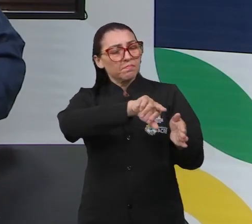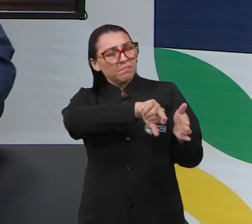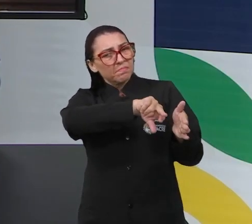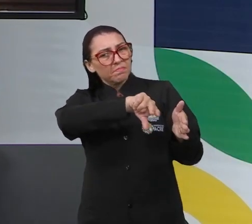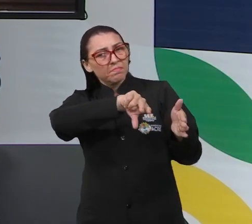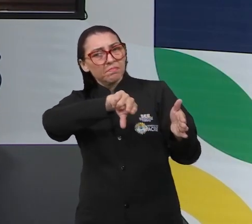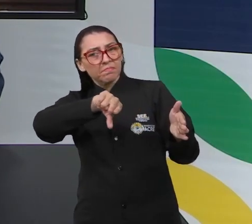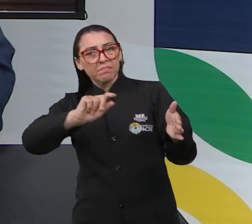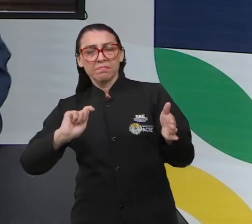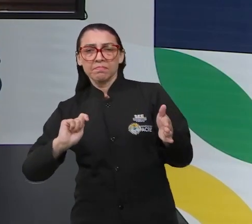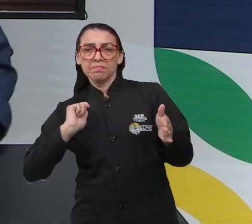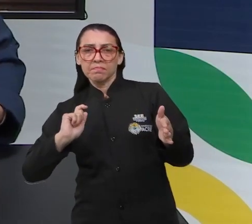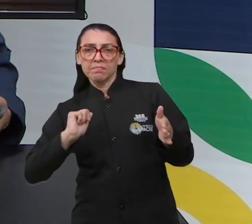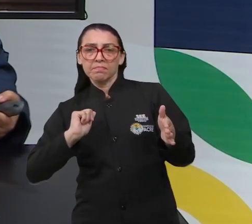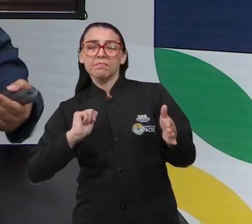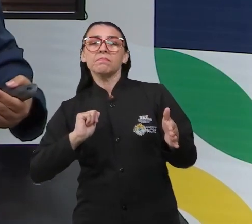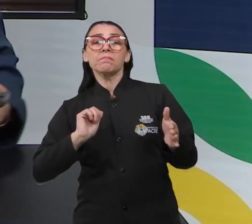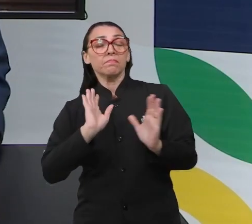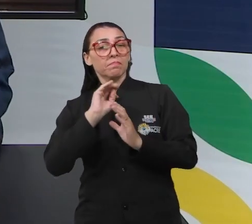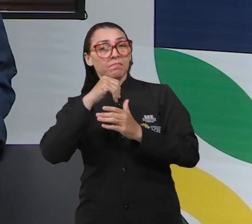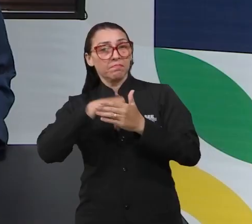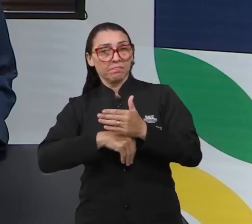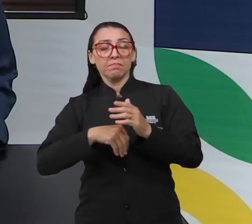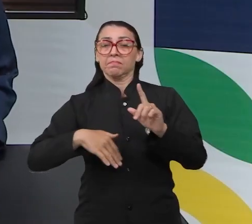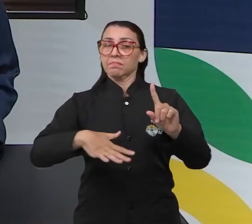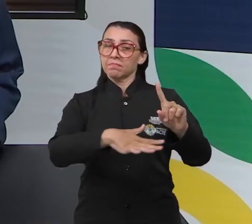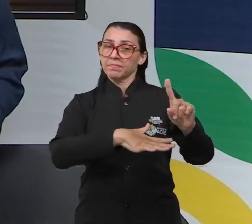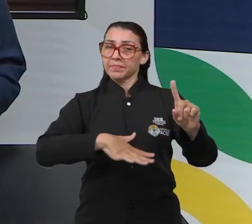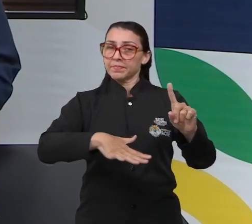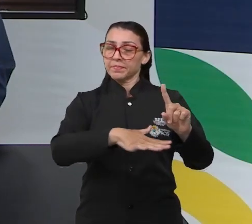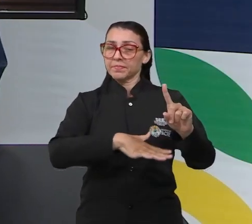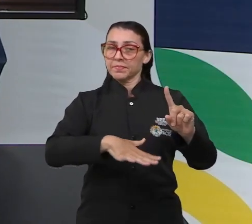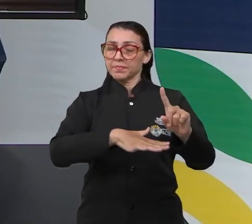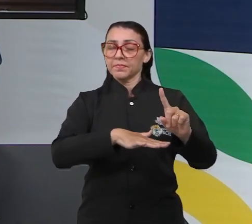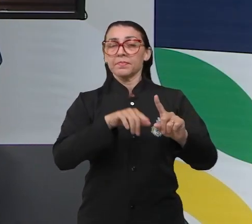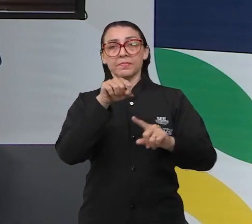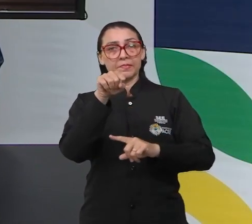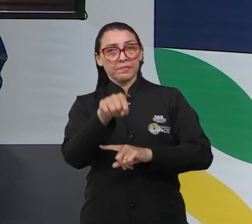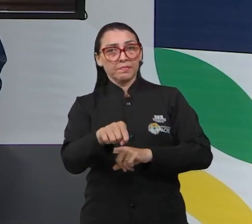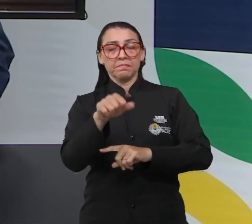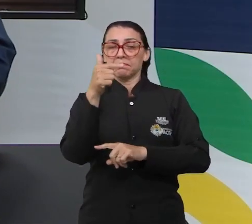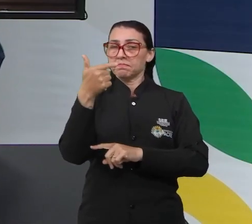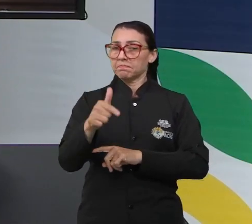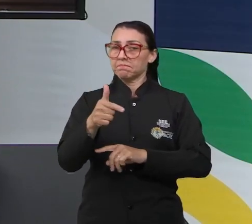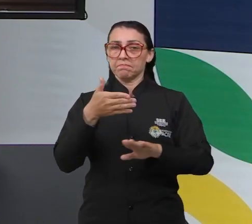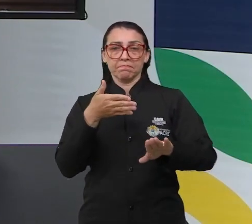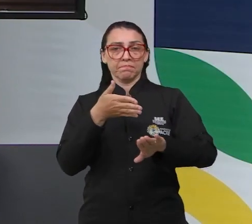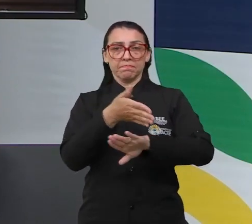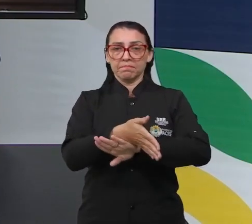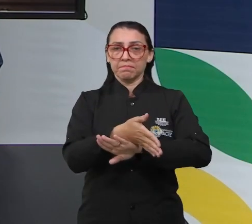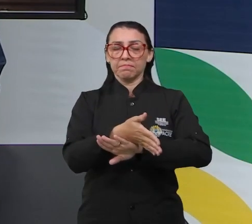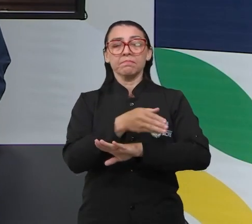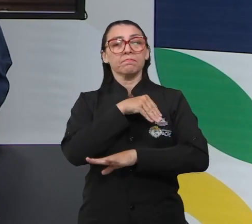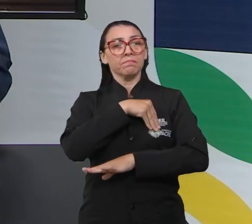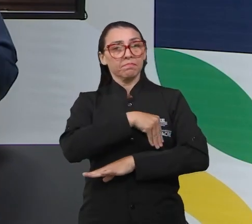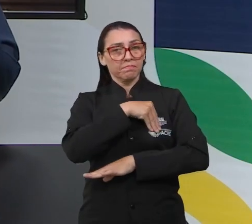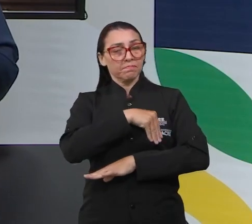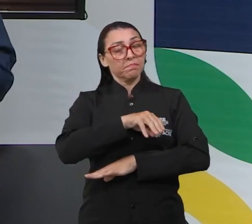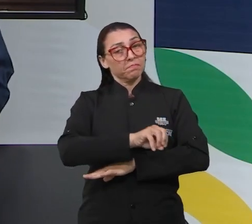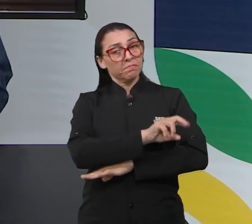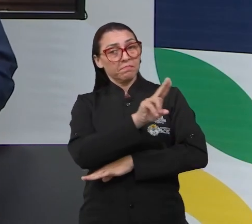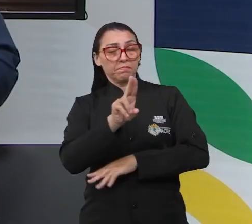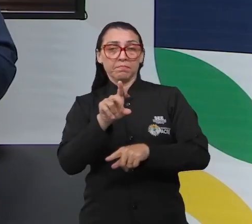vários benefícios oferecidos ali dentro da sociedade. Uma vez que você não tem acesso a essa renda, ou